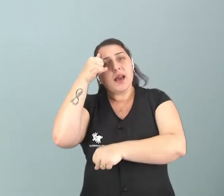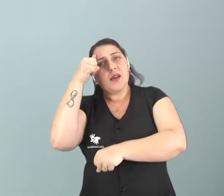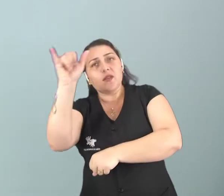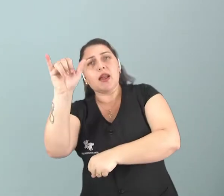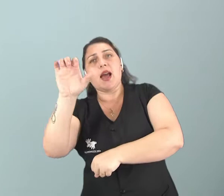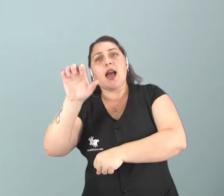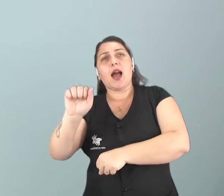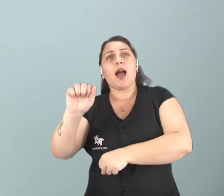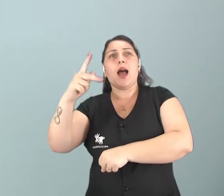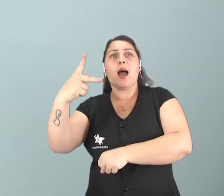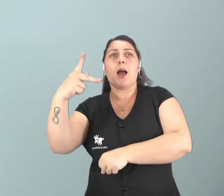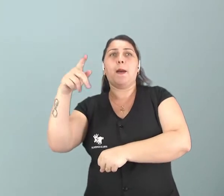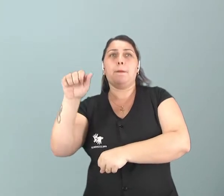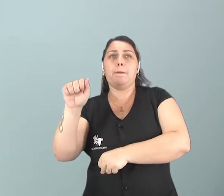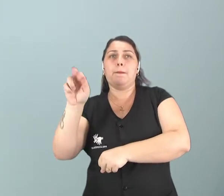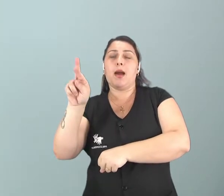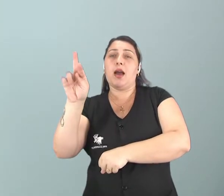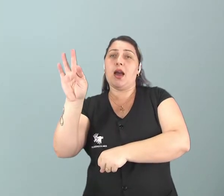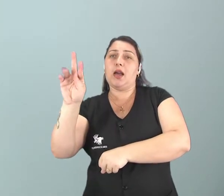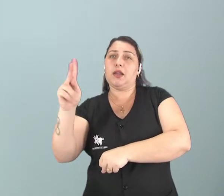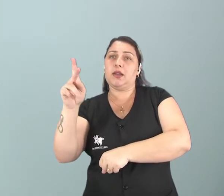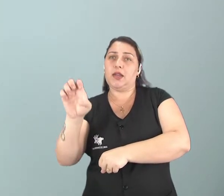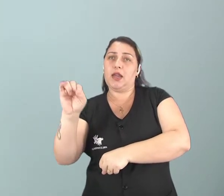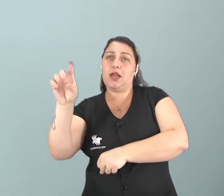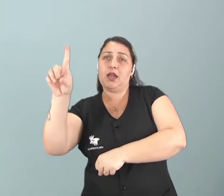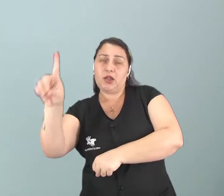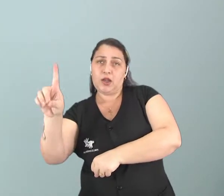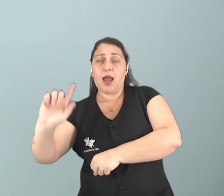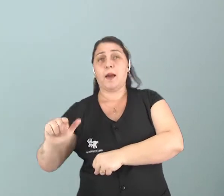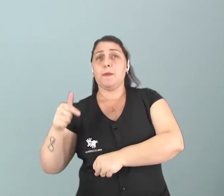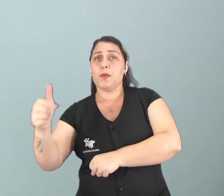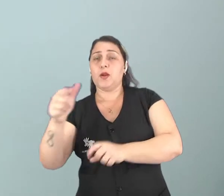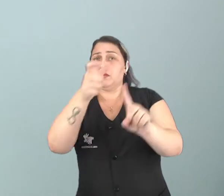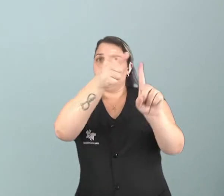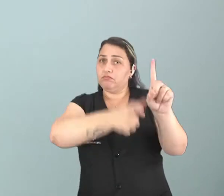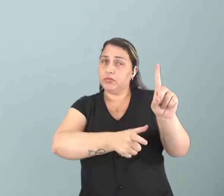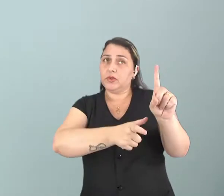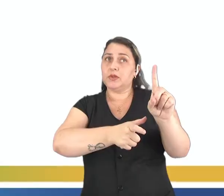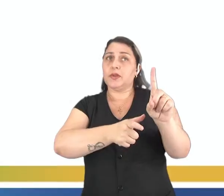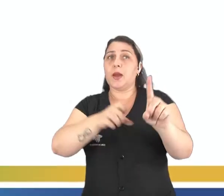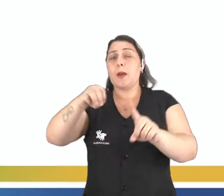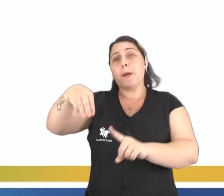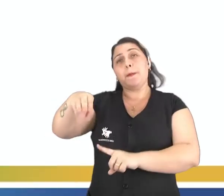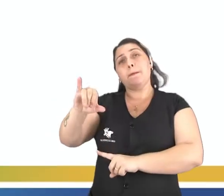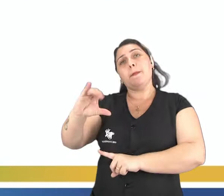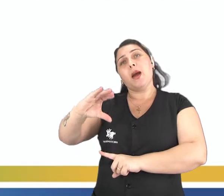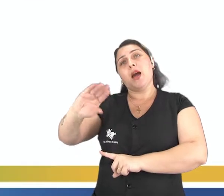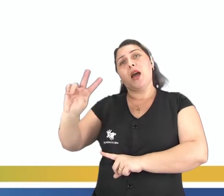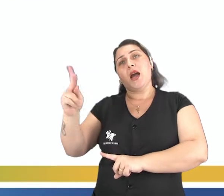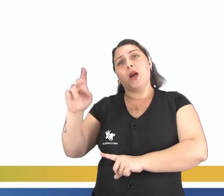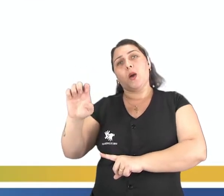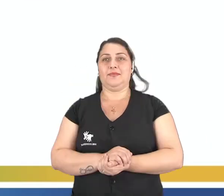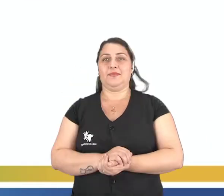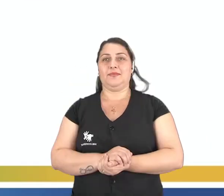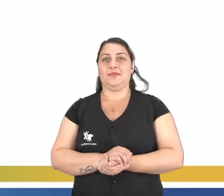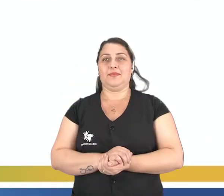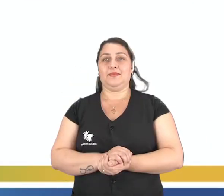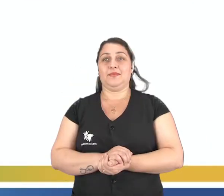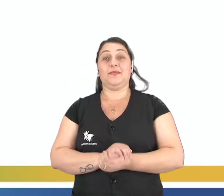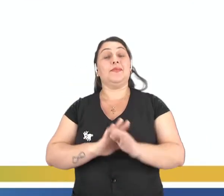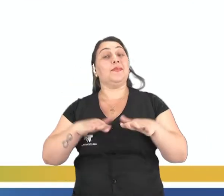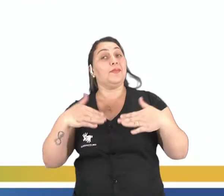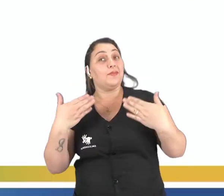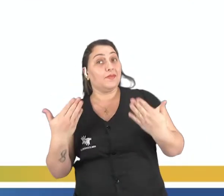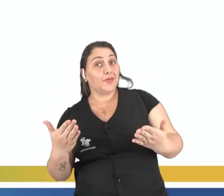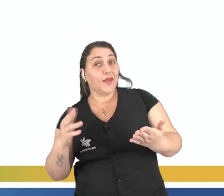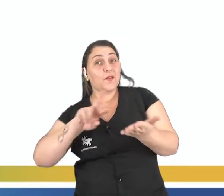Vamos para a próxima personalidade. A próxima personalidade se chama Michael Jackson.